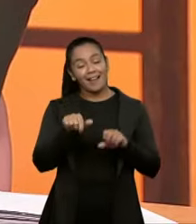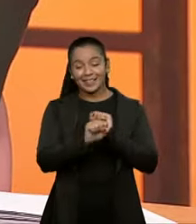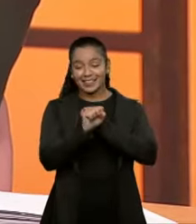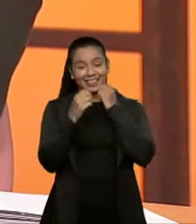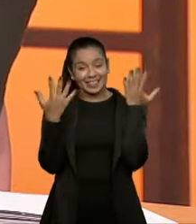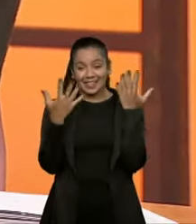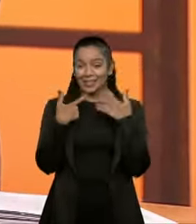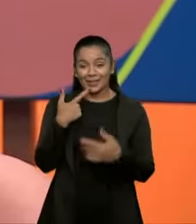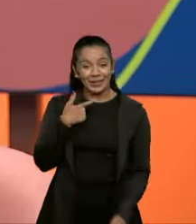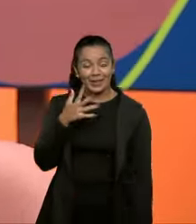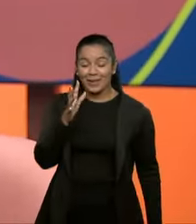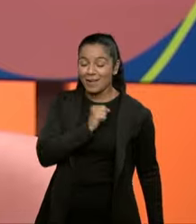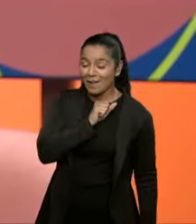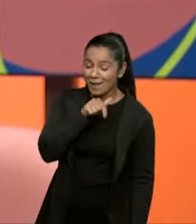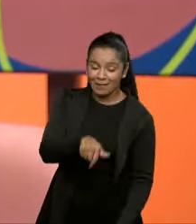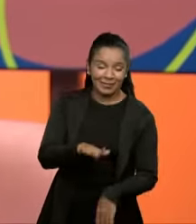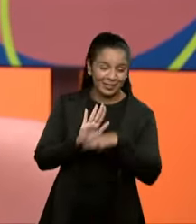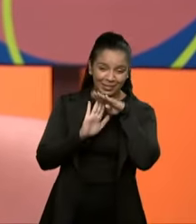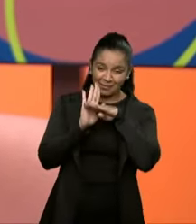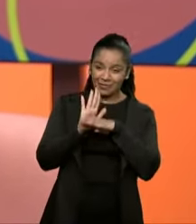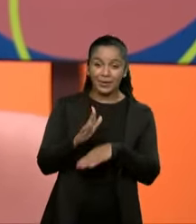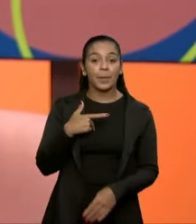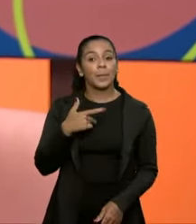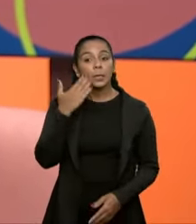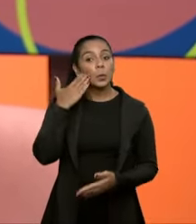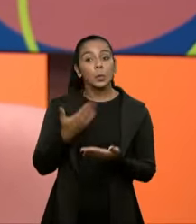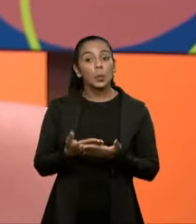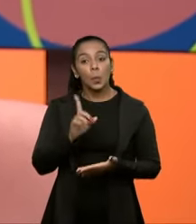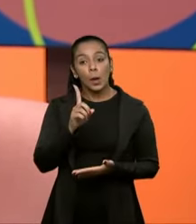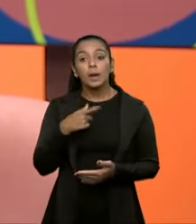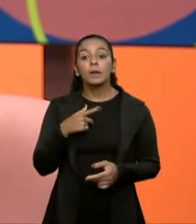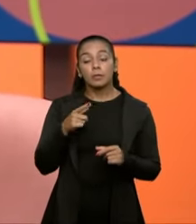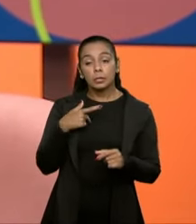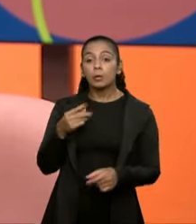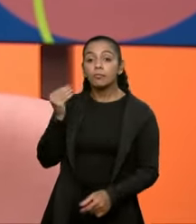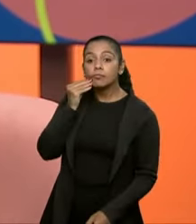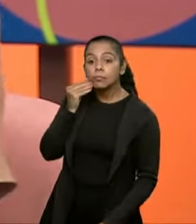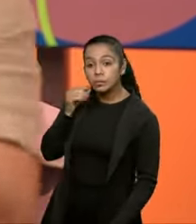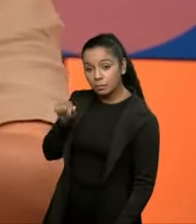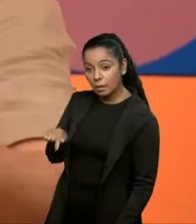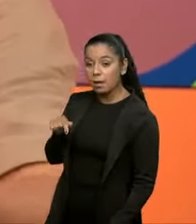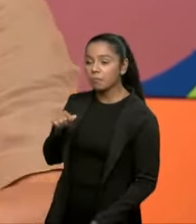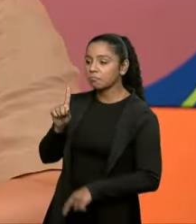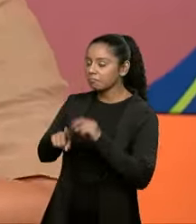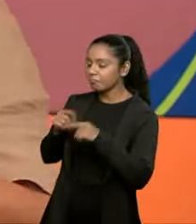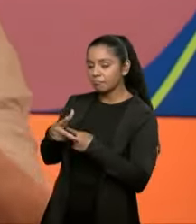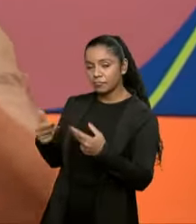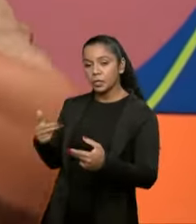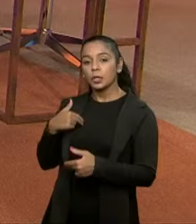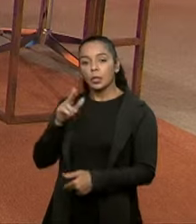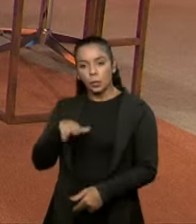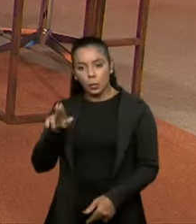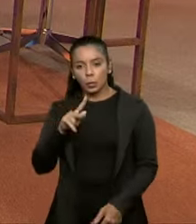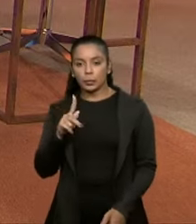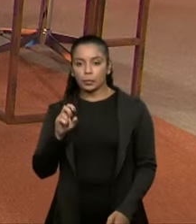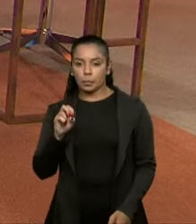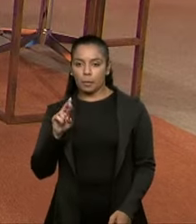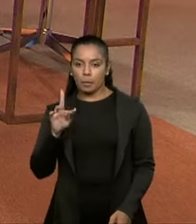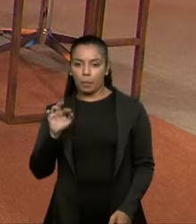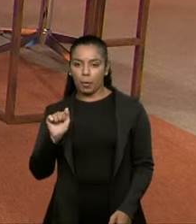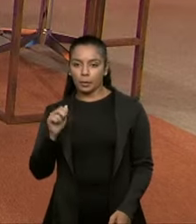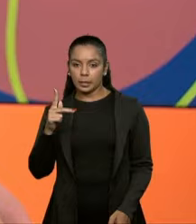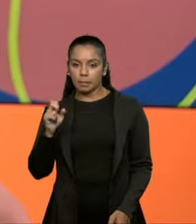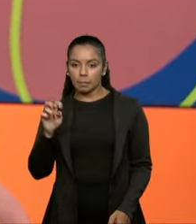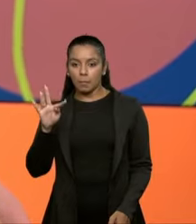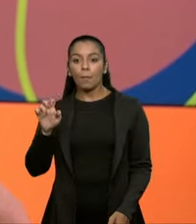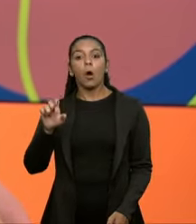Gente, eu amo esse programa. Mas eu não botava fé. Eu fiz um teste com esse produtinho, né? Eu uso realmente esse pota-pote que é da Dometic, que é a marca referência